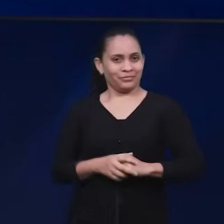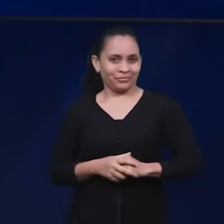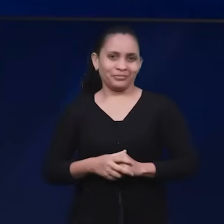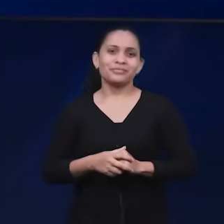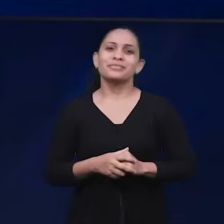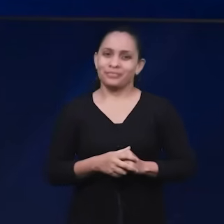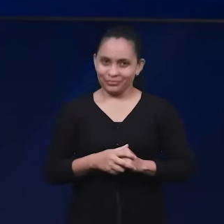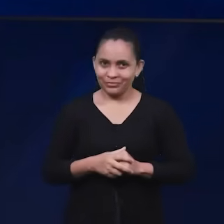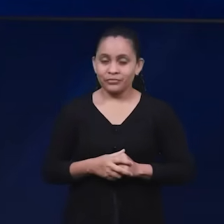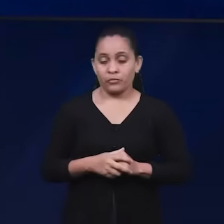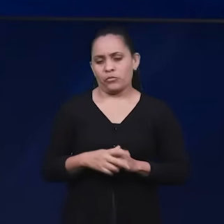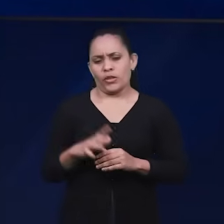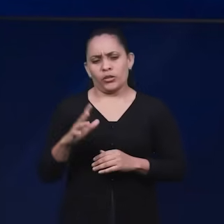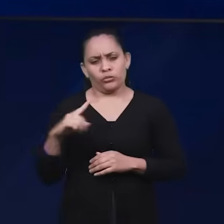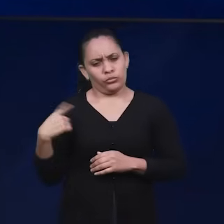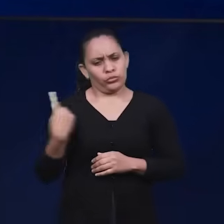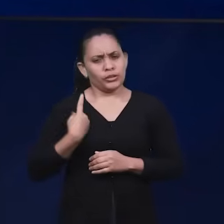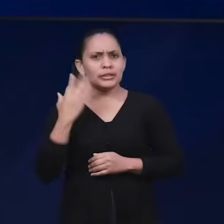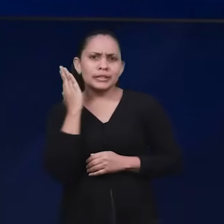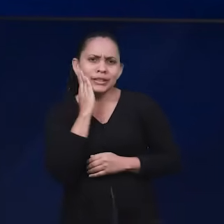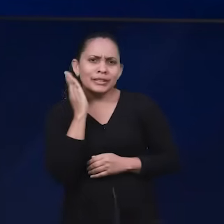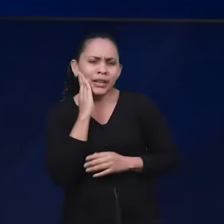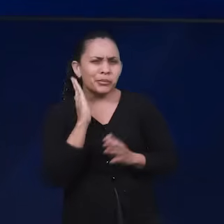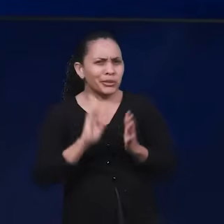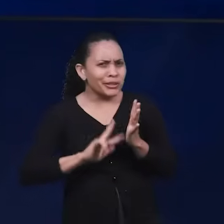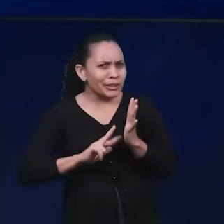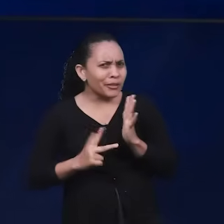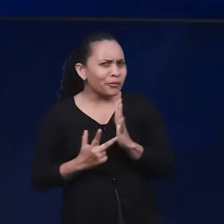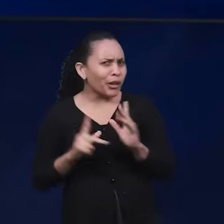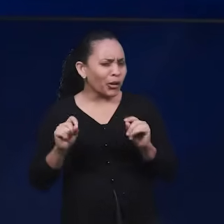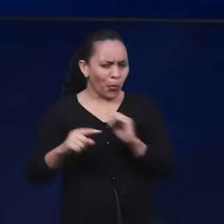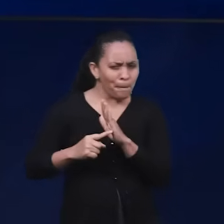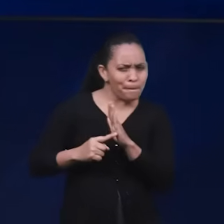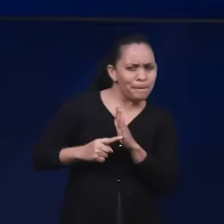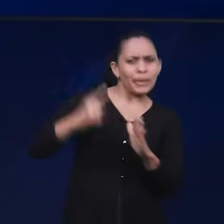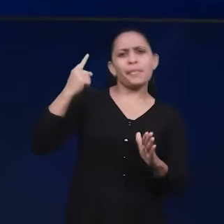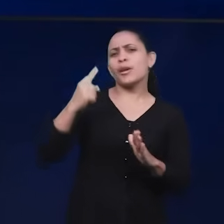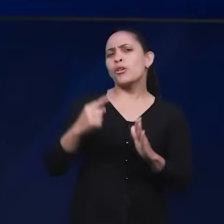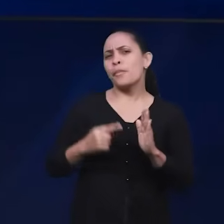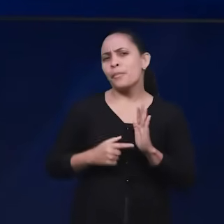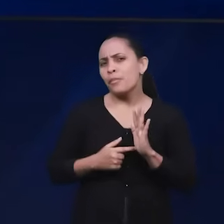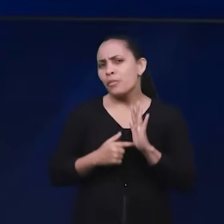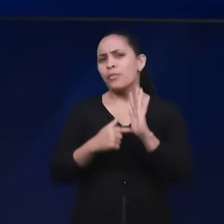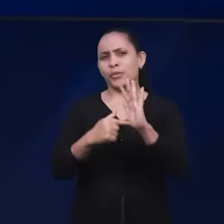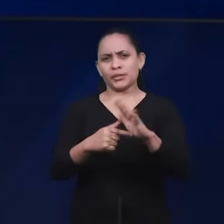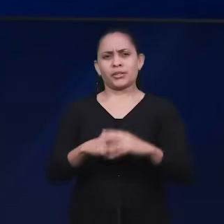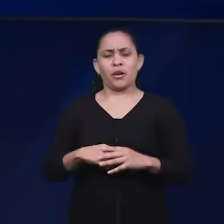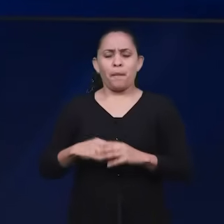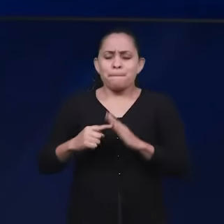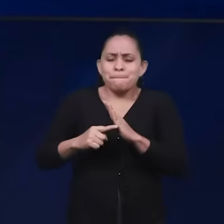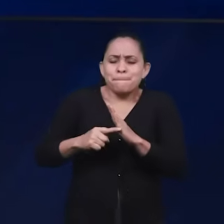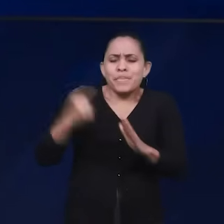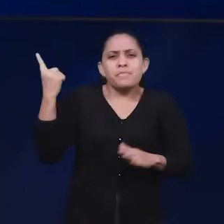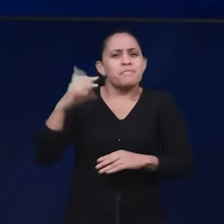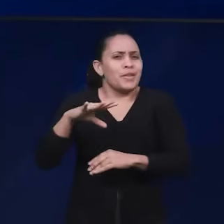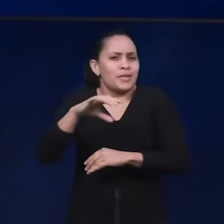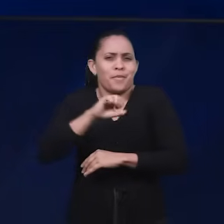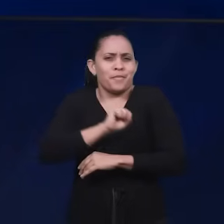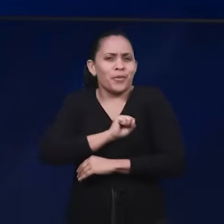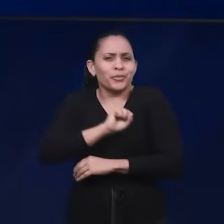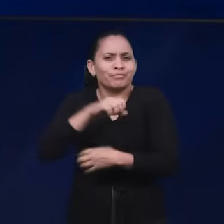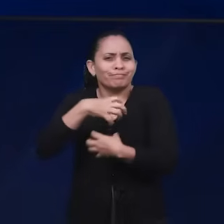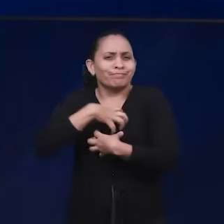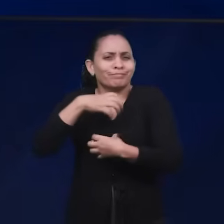Nesse sentido para nós, o que vem primeiro? Apontando para o primeiro amor, o primeiro